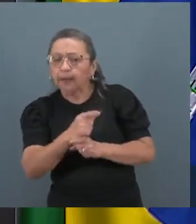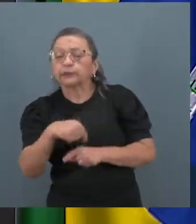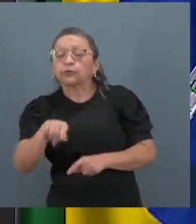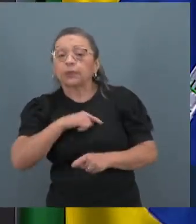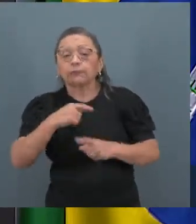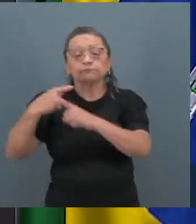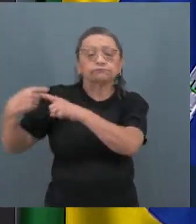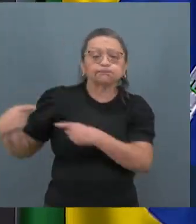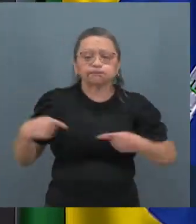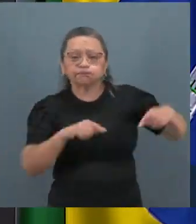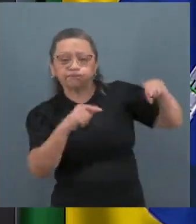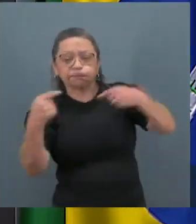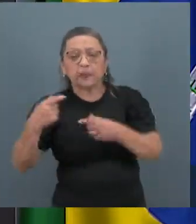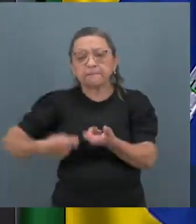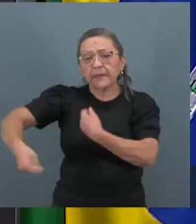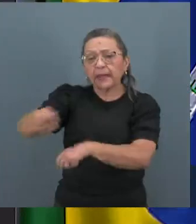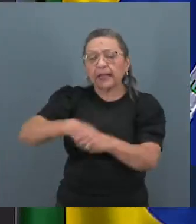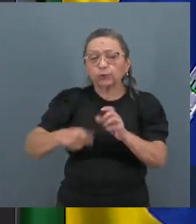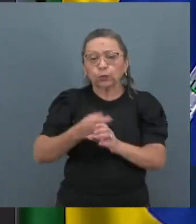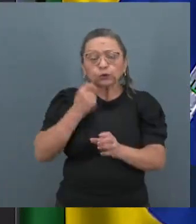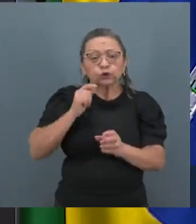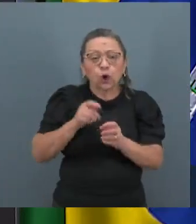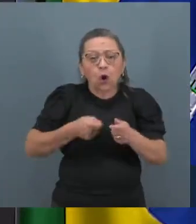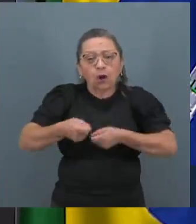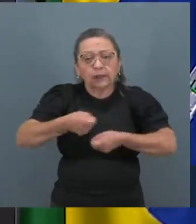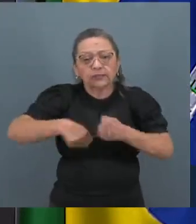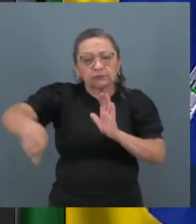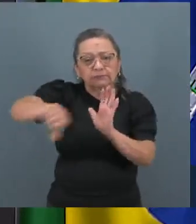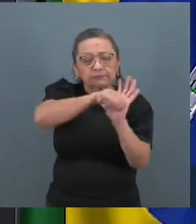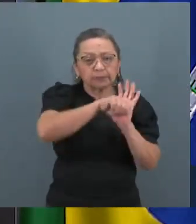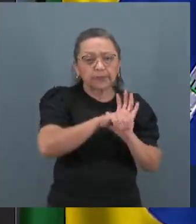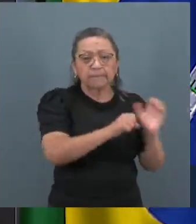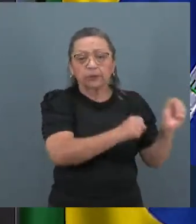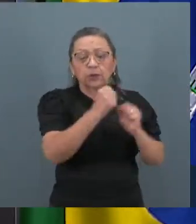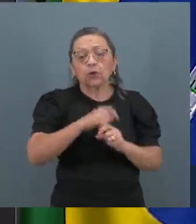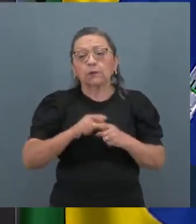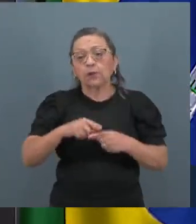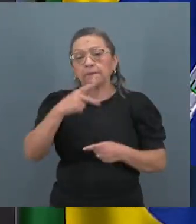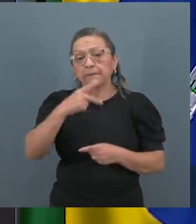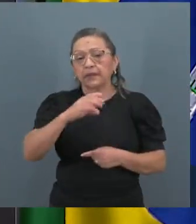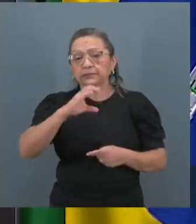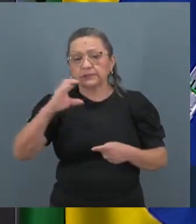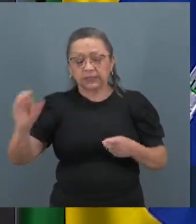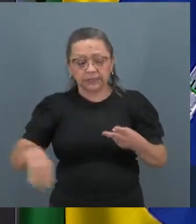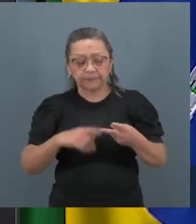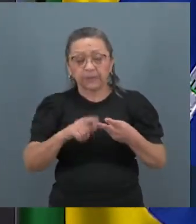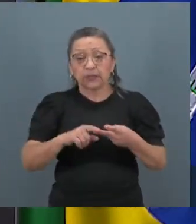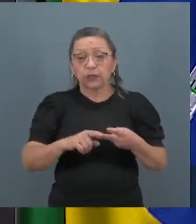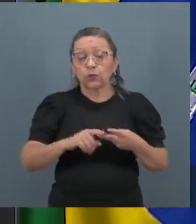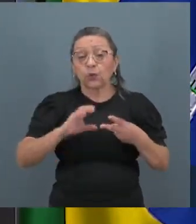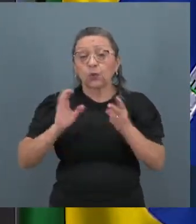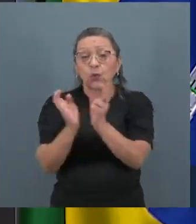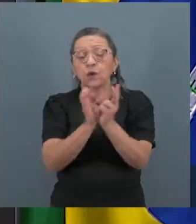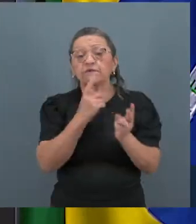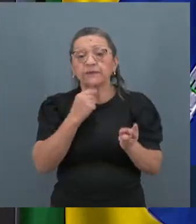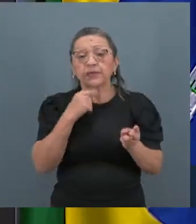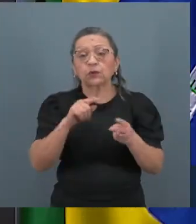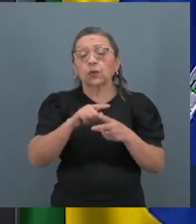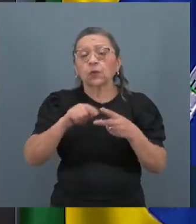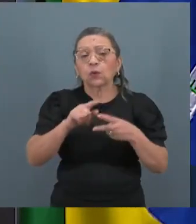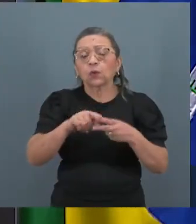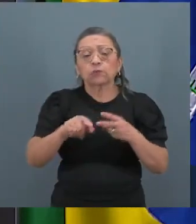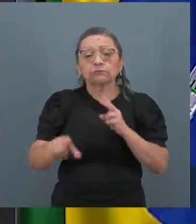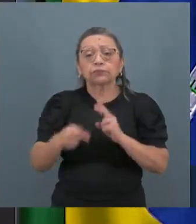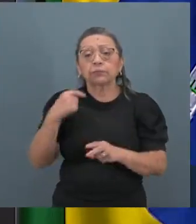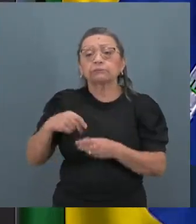mercado lucrativo de organizações criminosas poderosas, como o PCC e o Comando Vermelho, com destaques